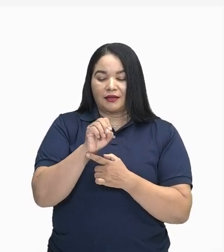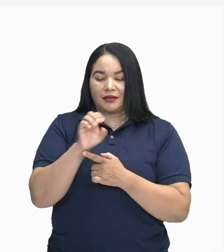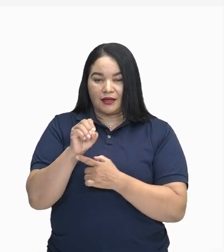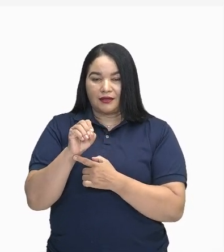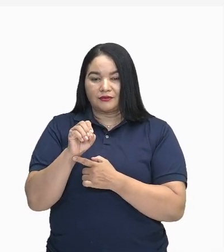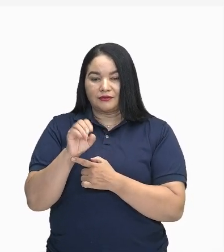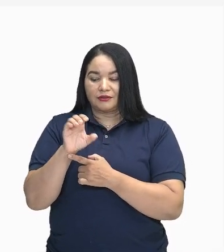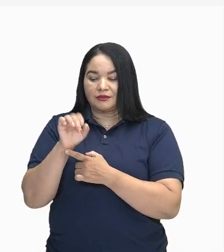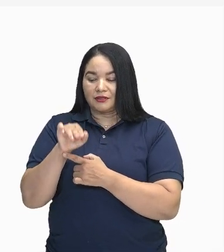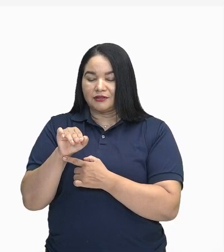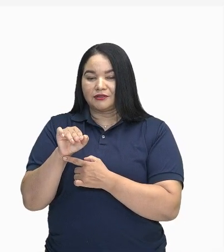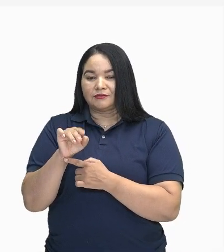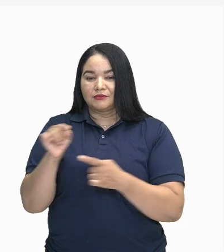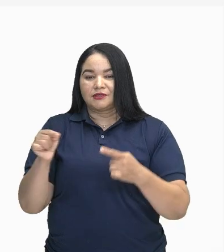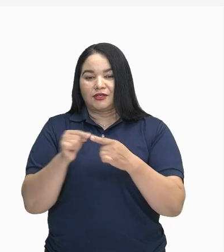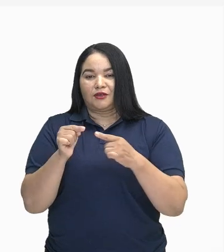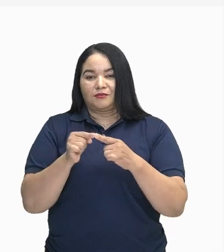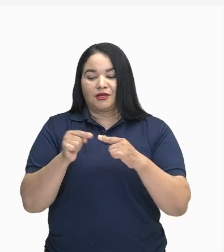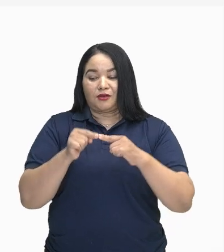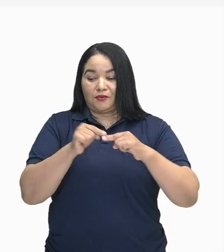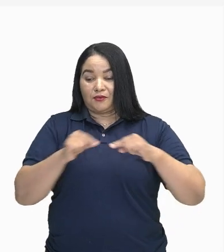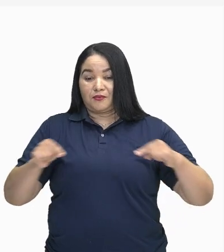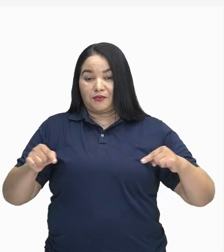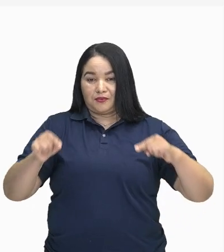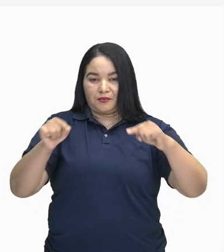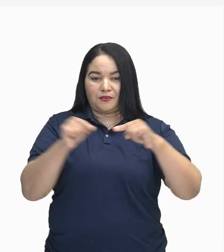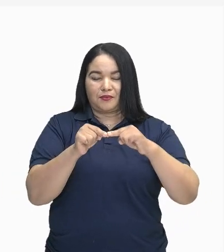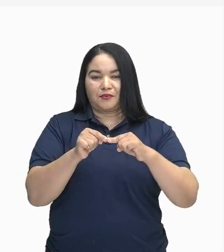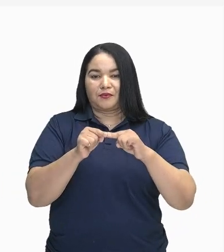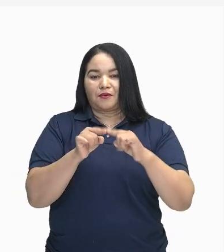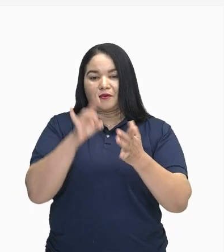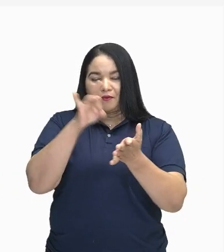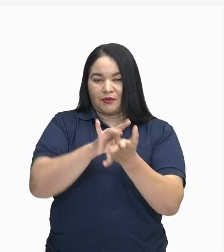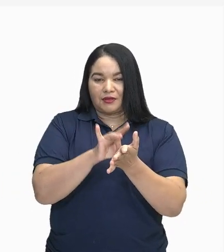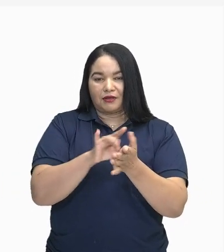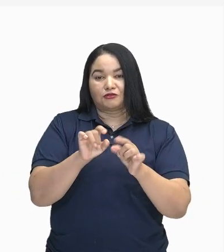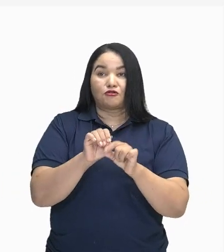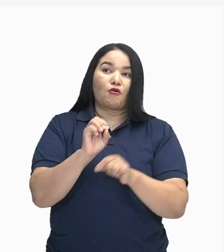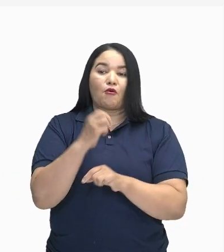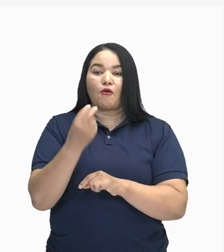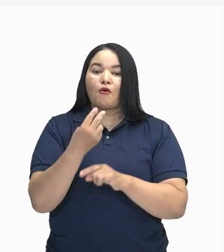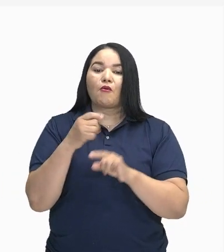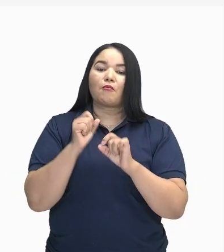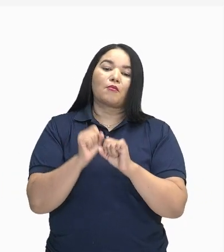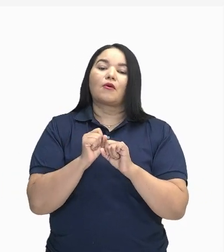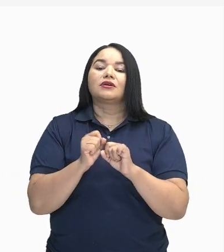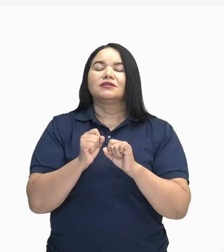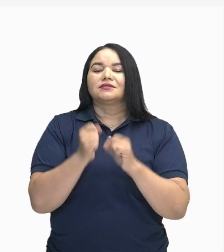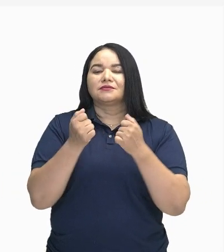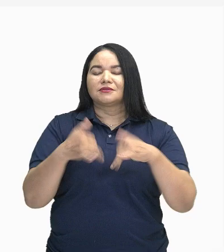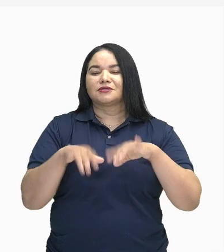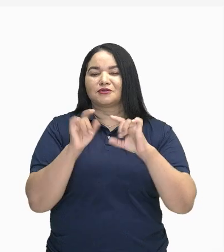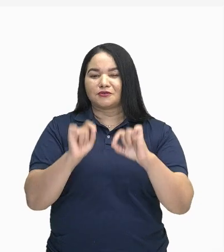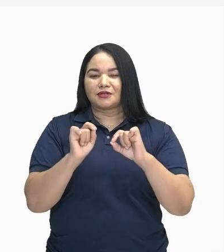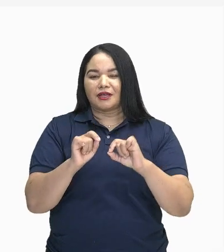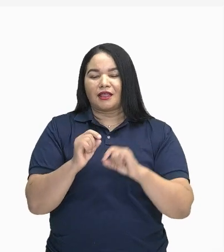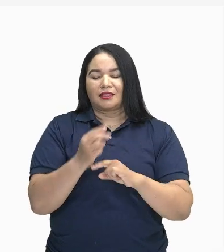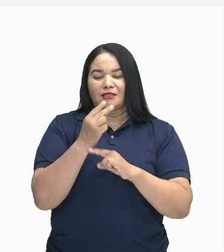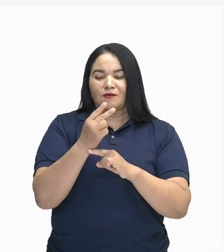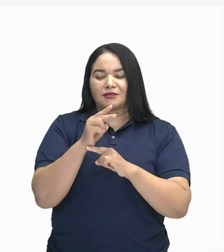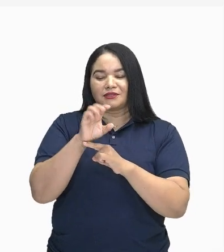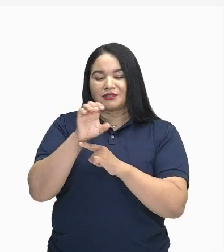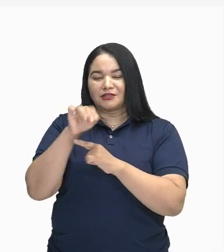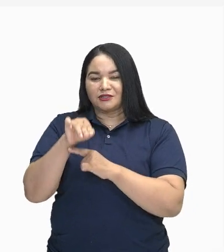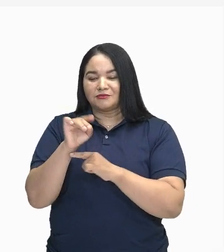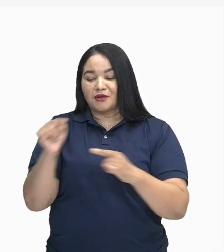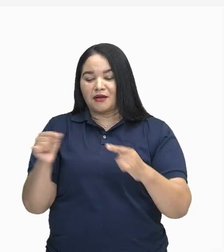do objeto real, certo? Ou, poderia dizer ainda assim, que cada 2 centímetros do desenho equivale a 5